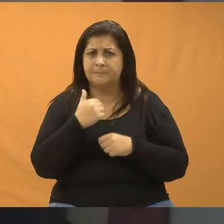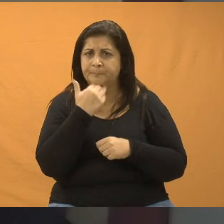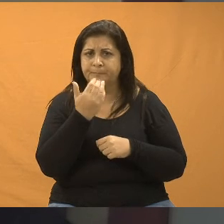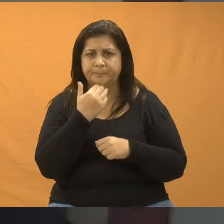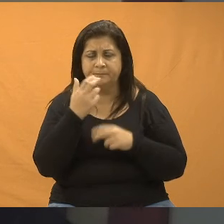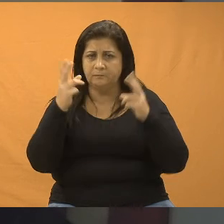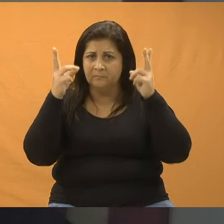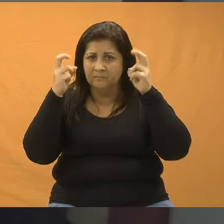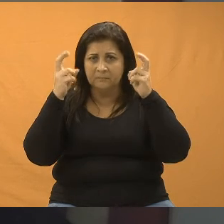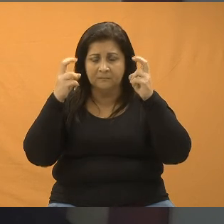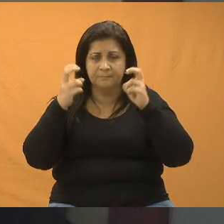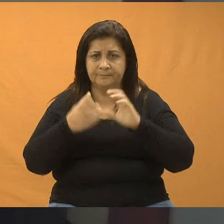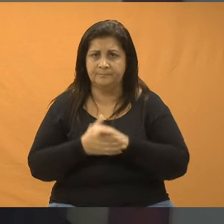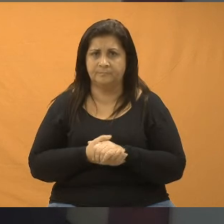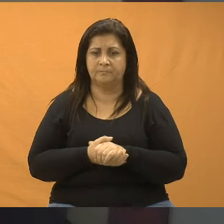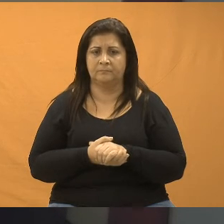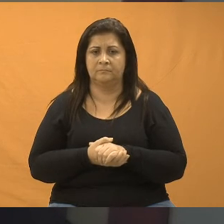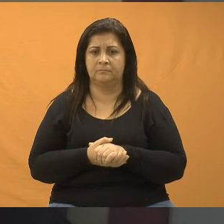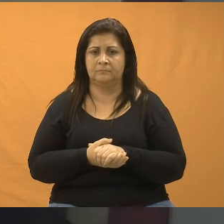Quantos